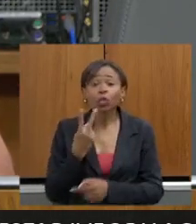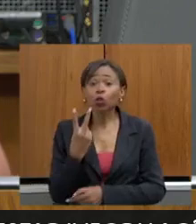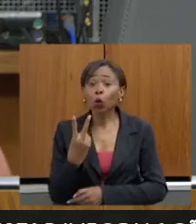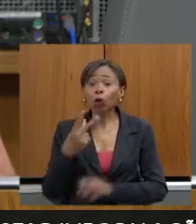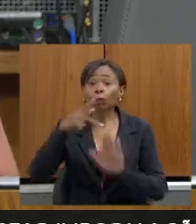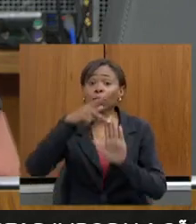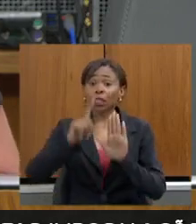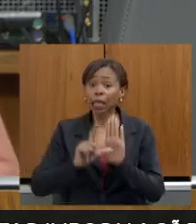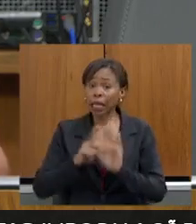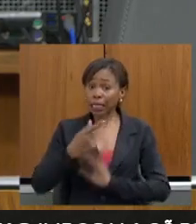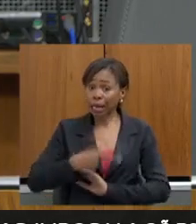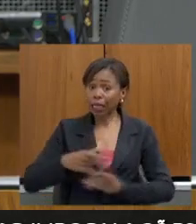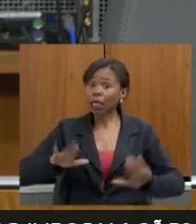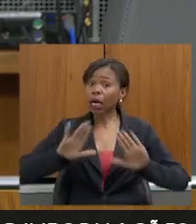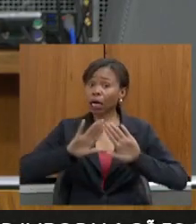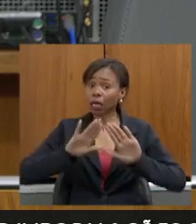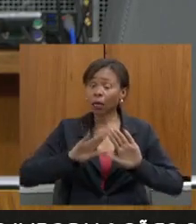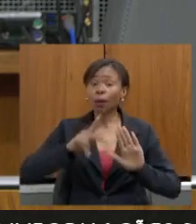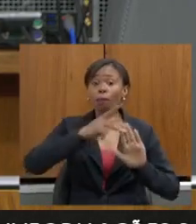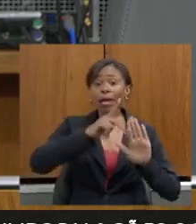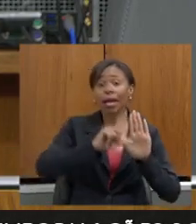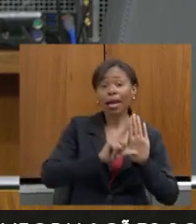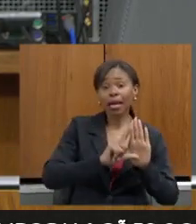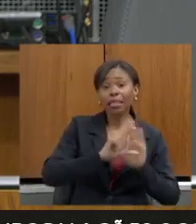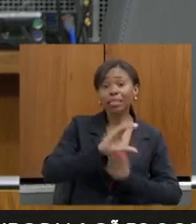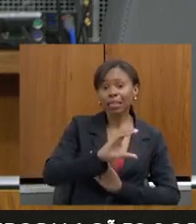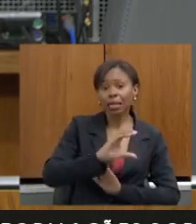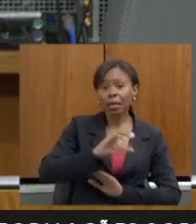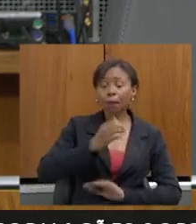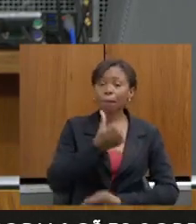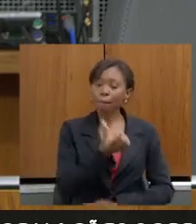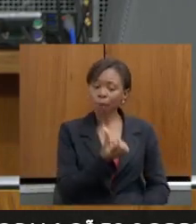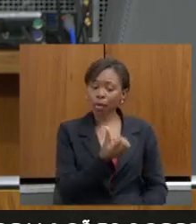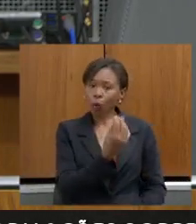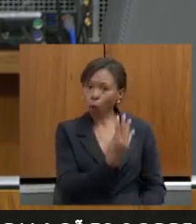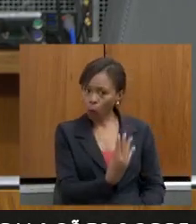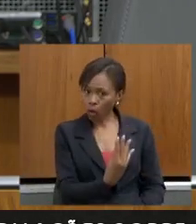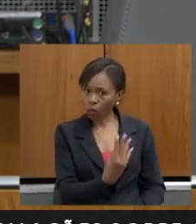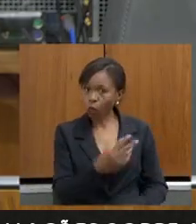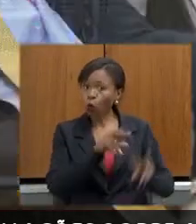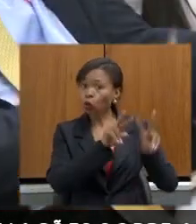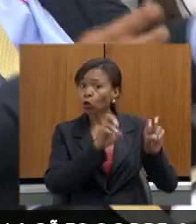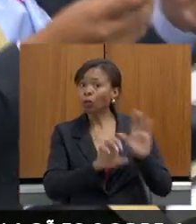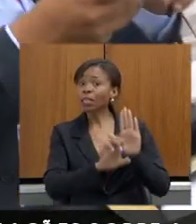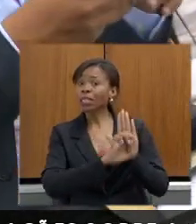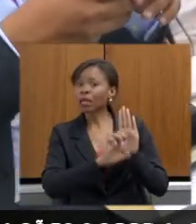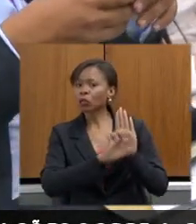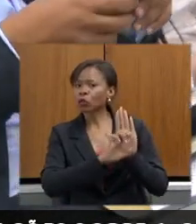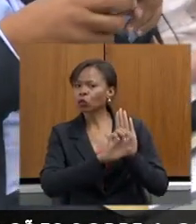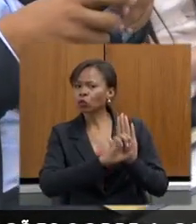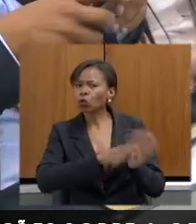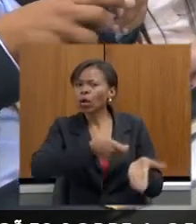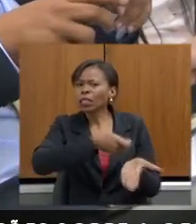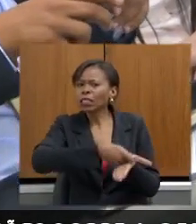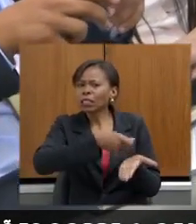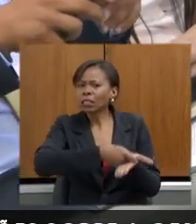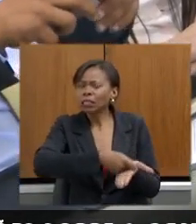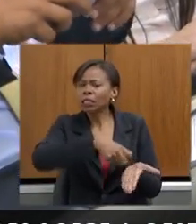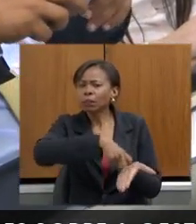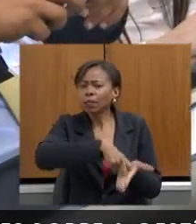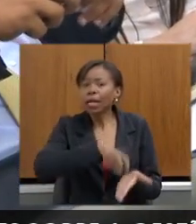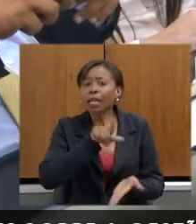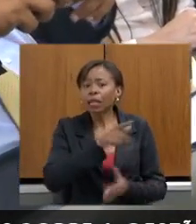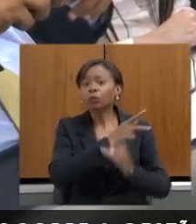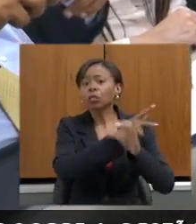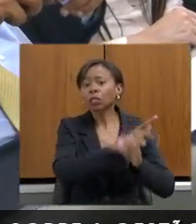apresentado pelo governo do estado que é o PLC 64 que trata do estatuto disciplinar da Polícia Civil e o